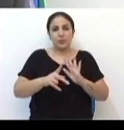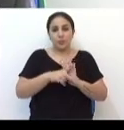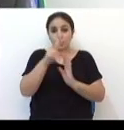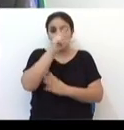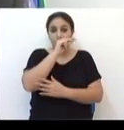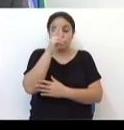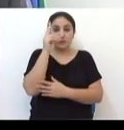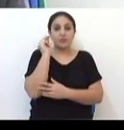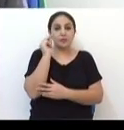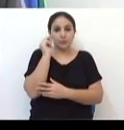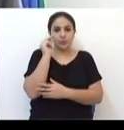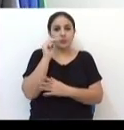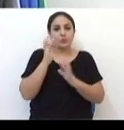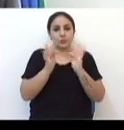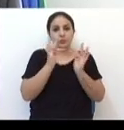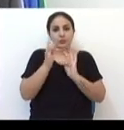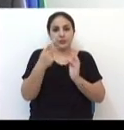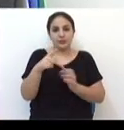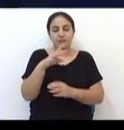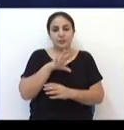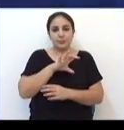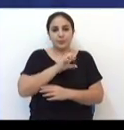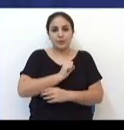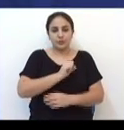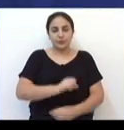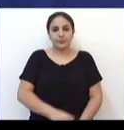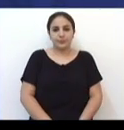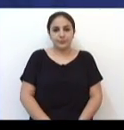do município e tudo em função dessa paixão.